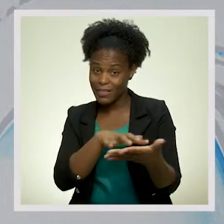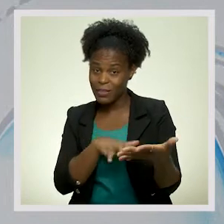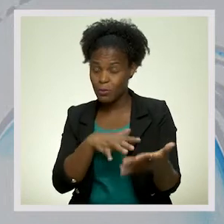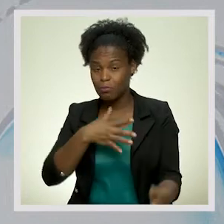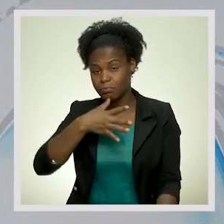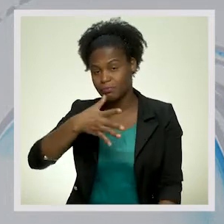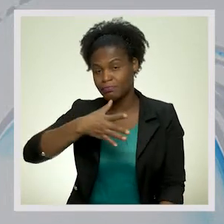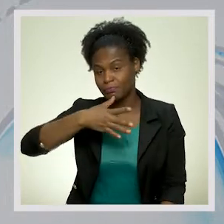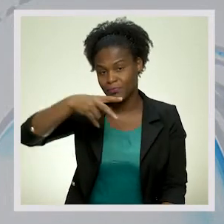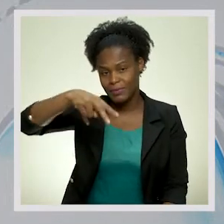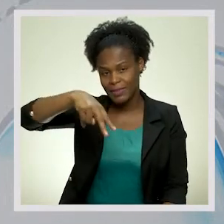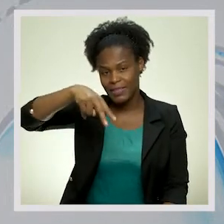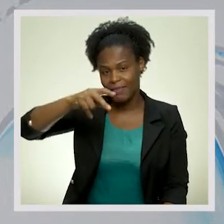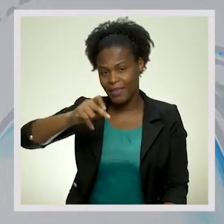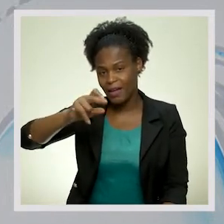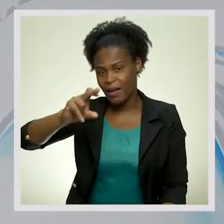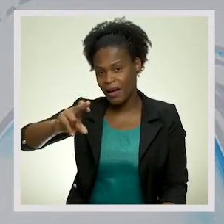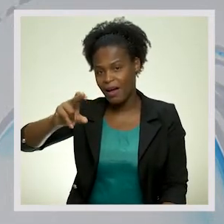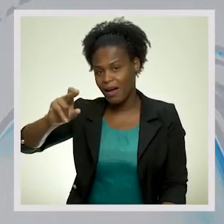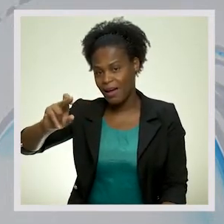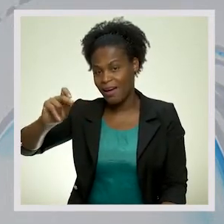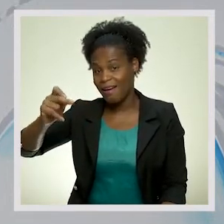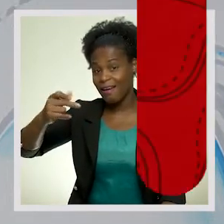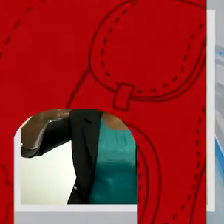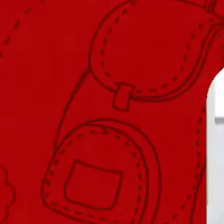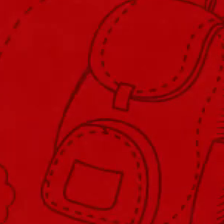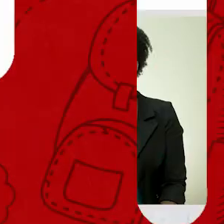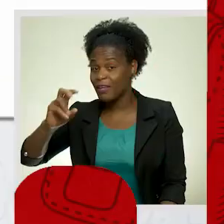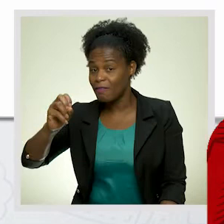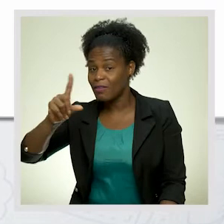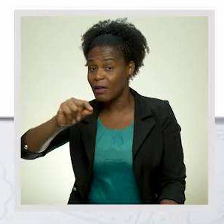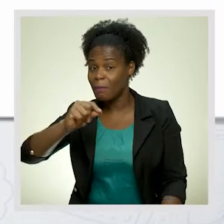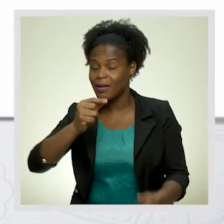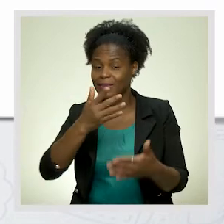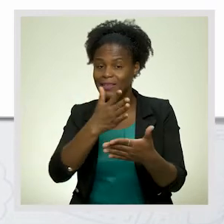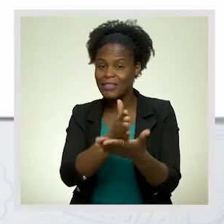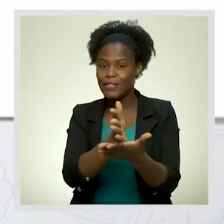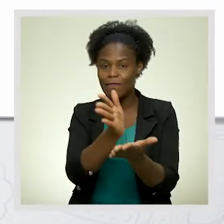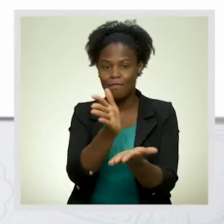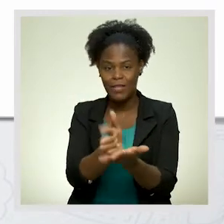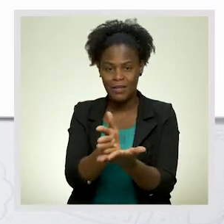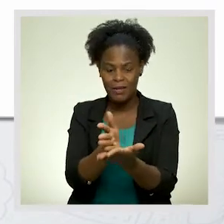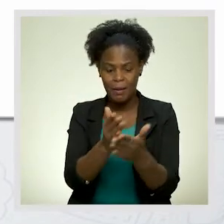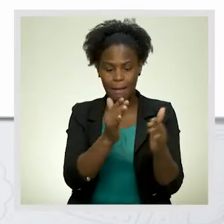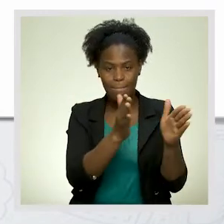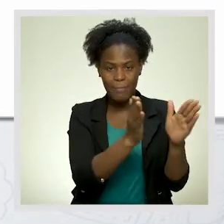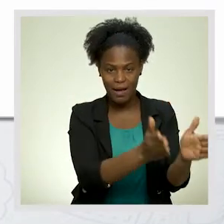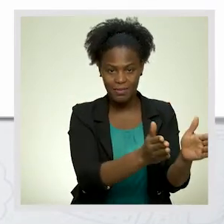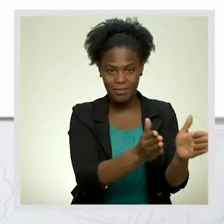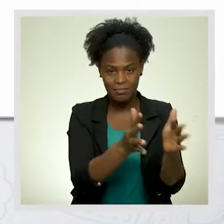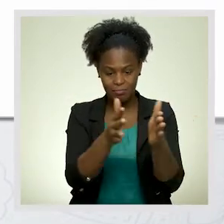textos, estão divididos em partes. Sabias? E vamos ver agora as partes que compõem um